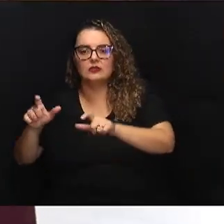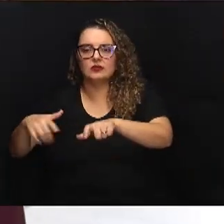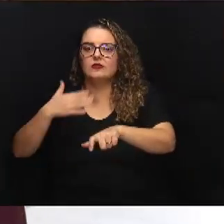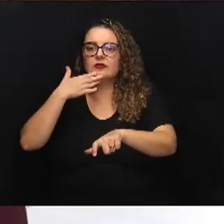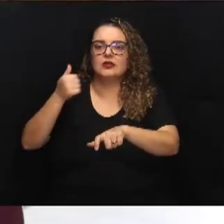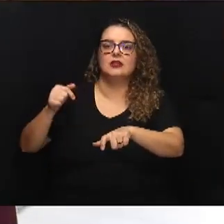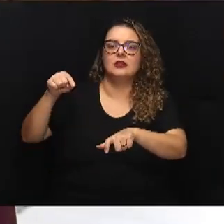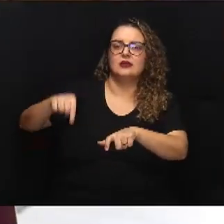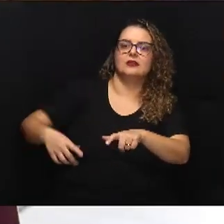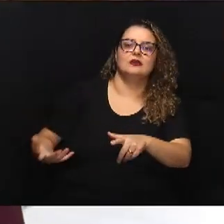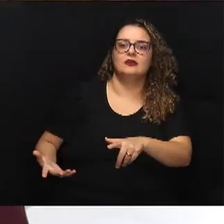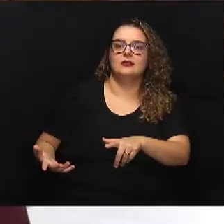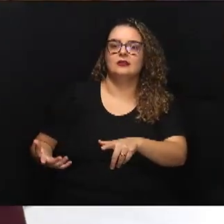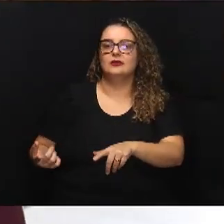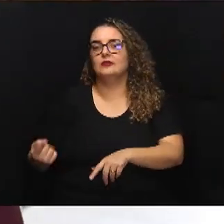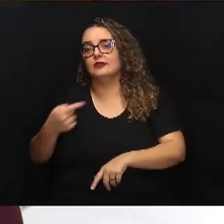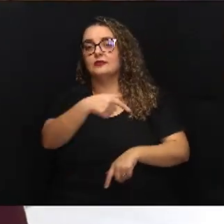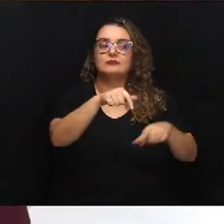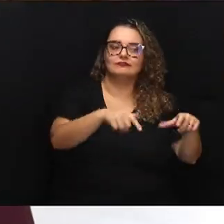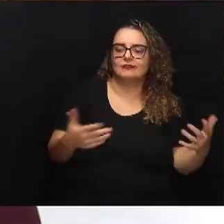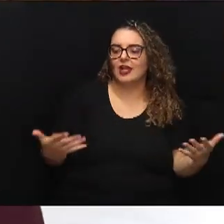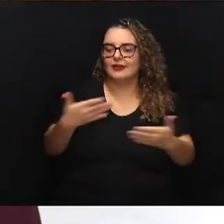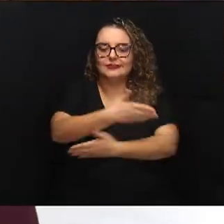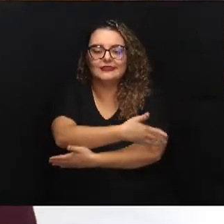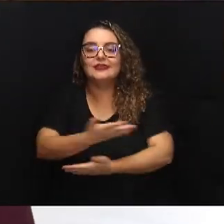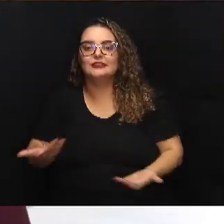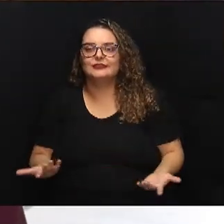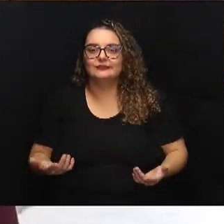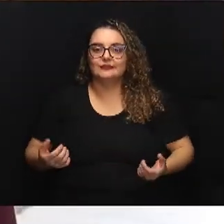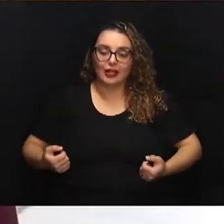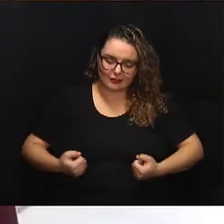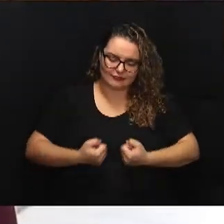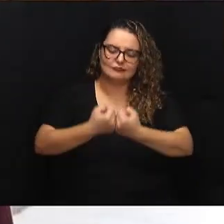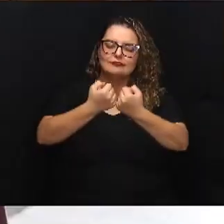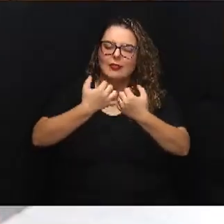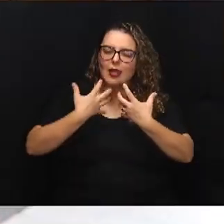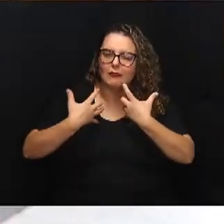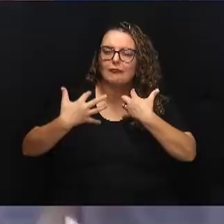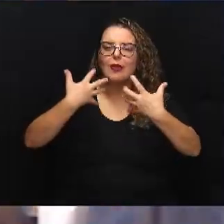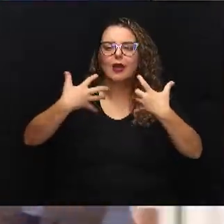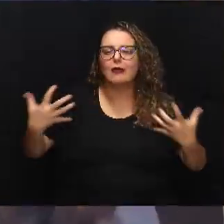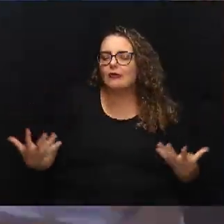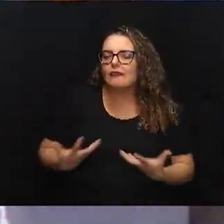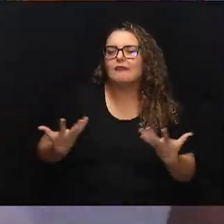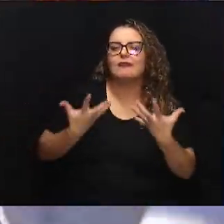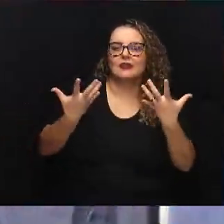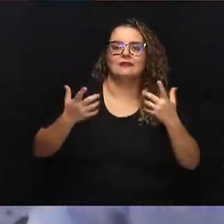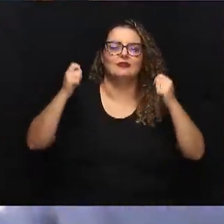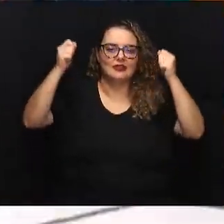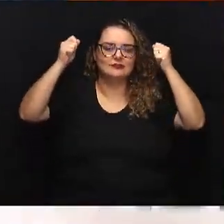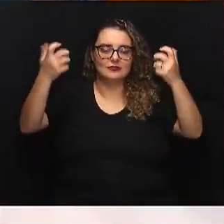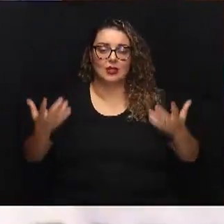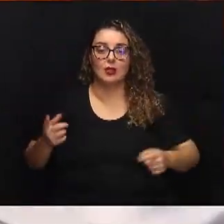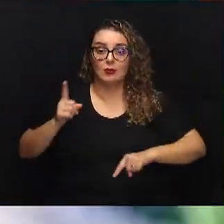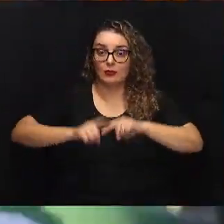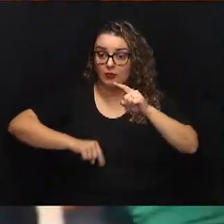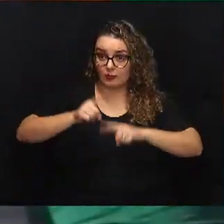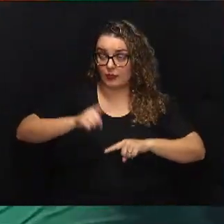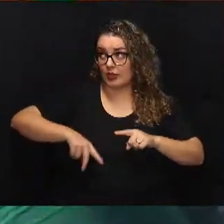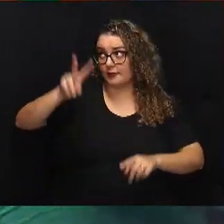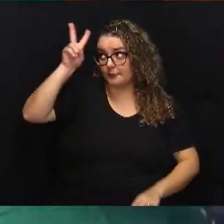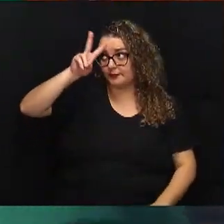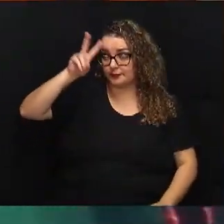jogo foi aquele do outro campo. Então, assim, é um duelo muito visceral mesmo das torcidas. O patrimônio imaterial é